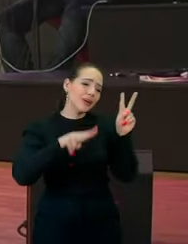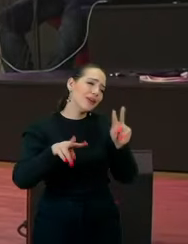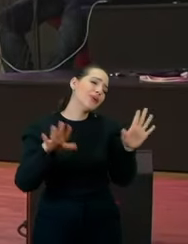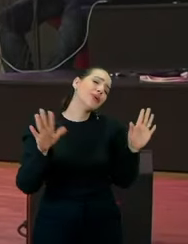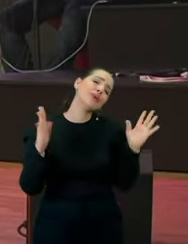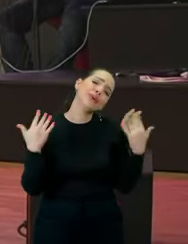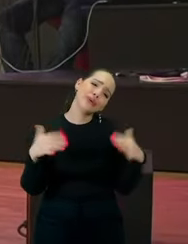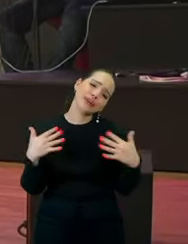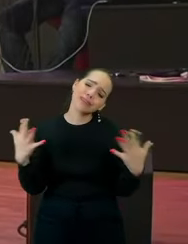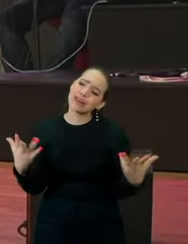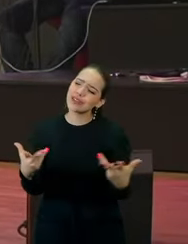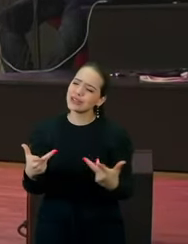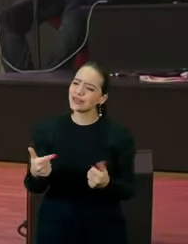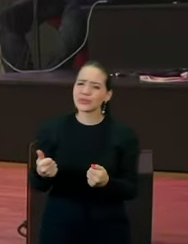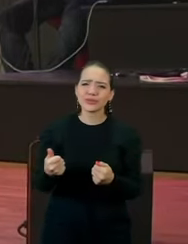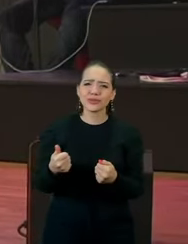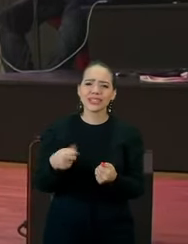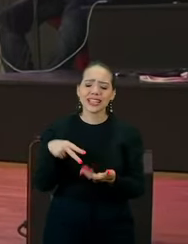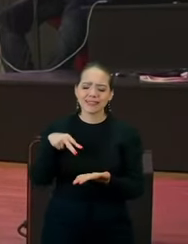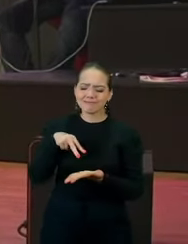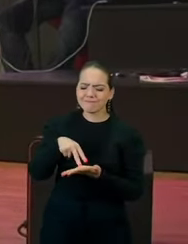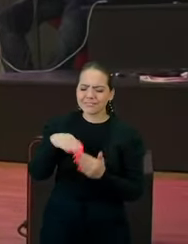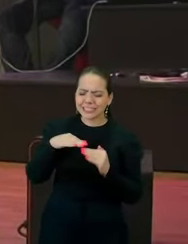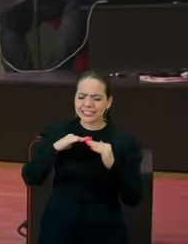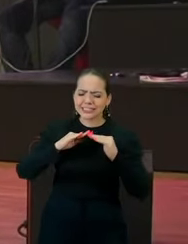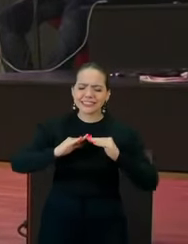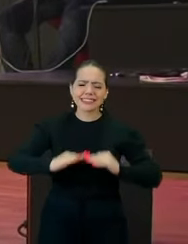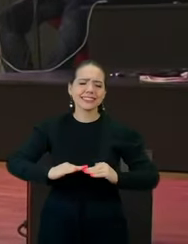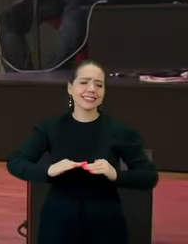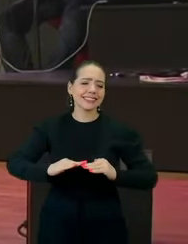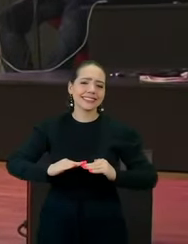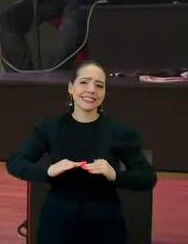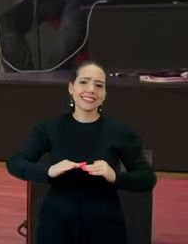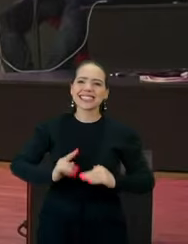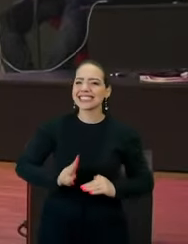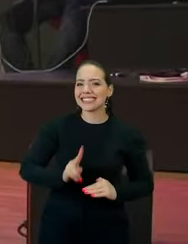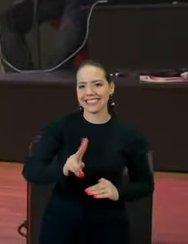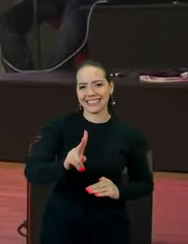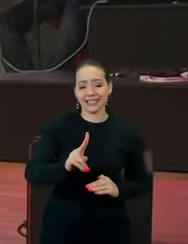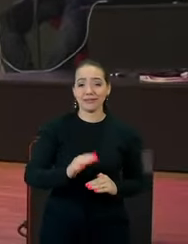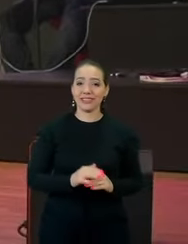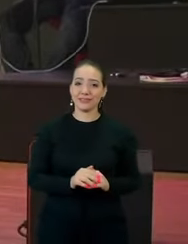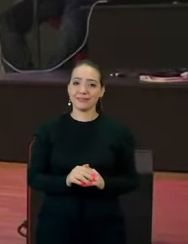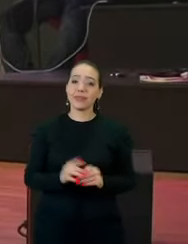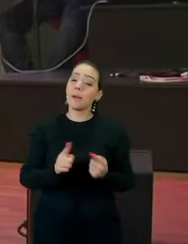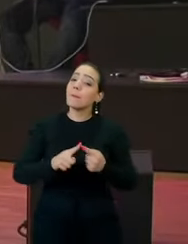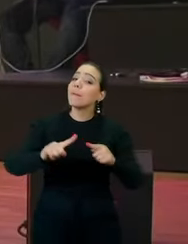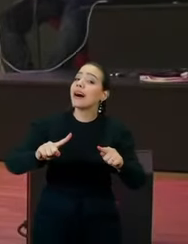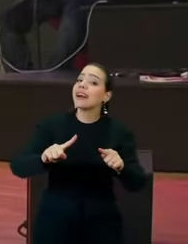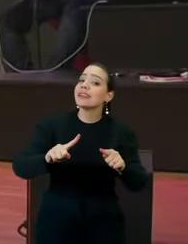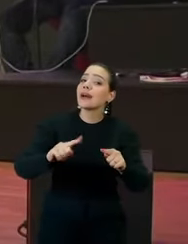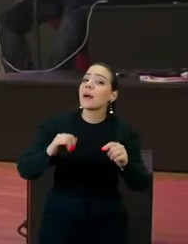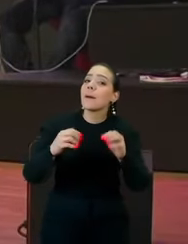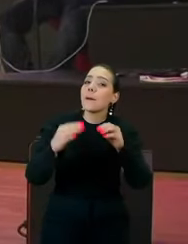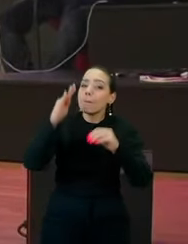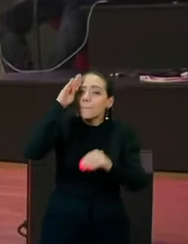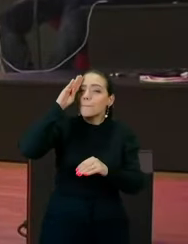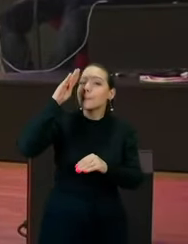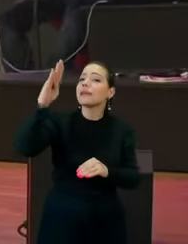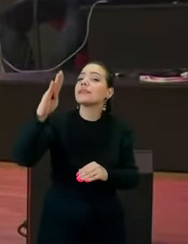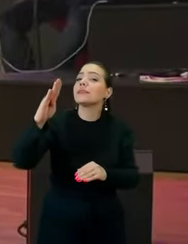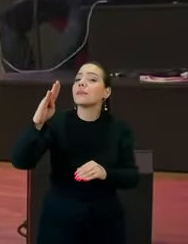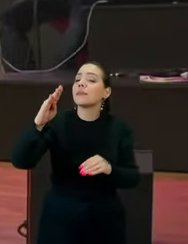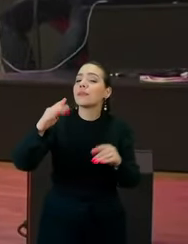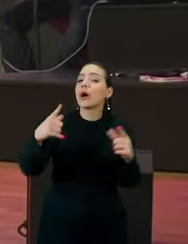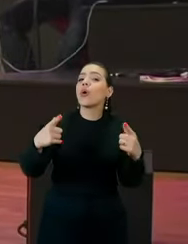lugar eclésia, ela entra dentro da tua casa. E quando você cozinha para o seu marido, quando você cuida dos teus filhos, faz tarefa, quando